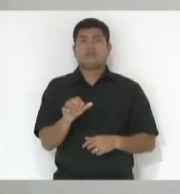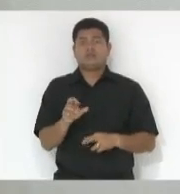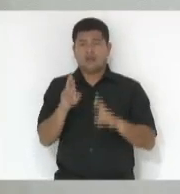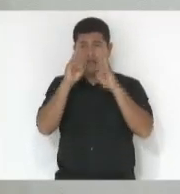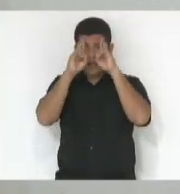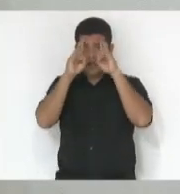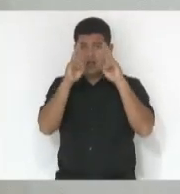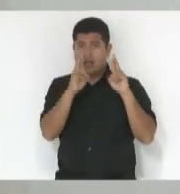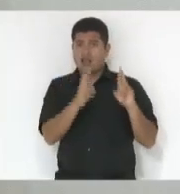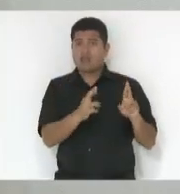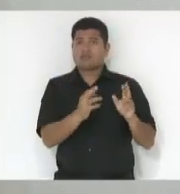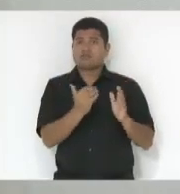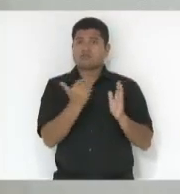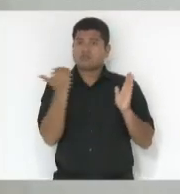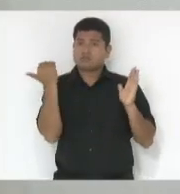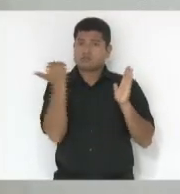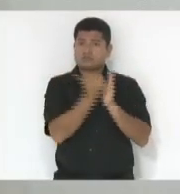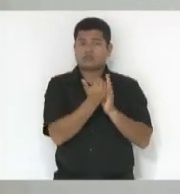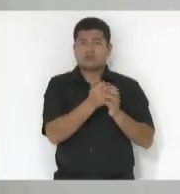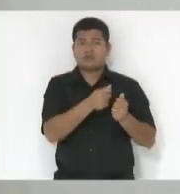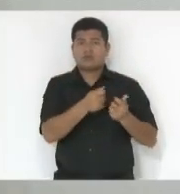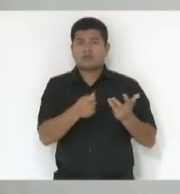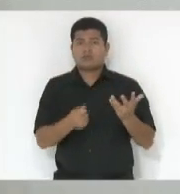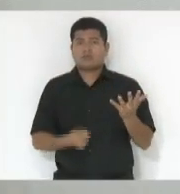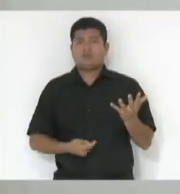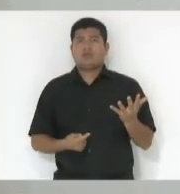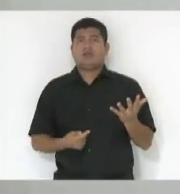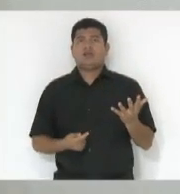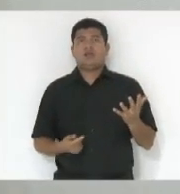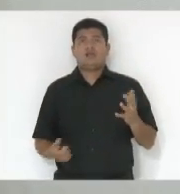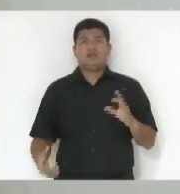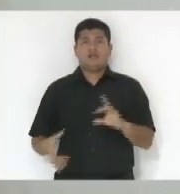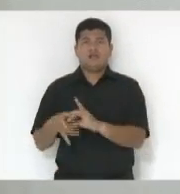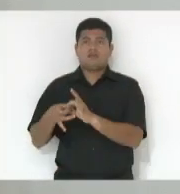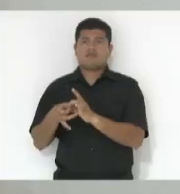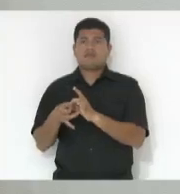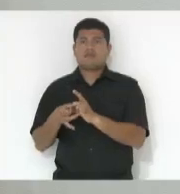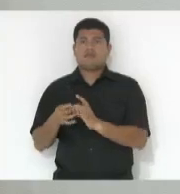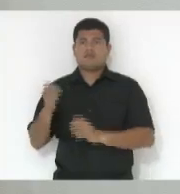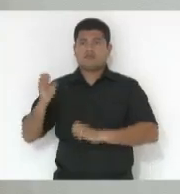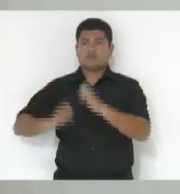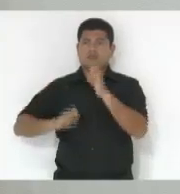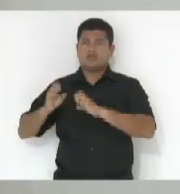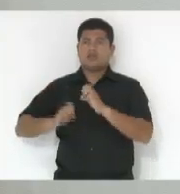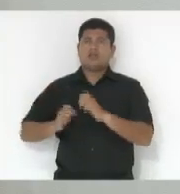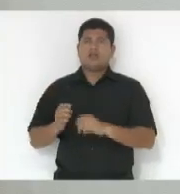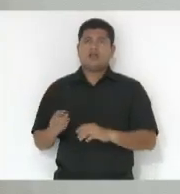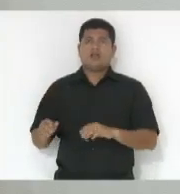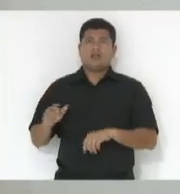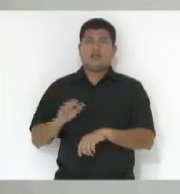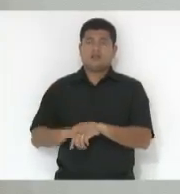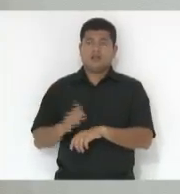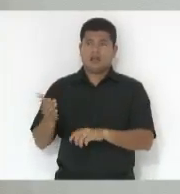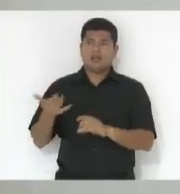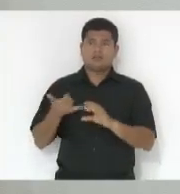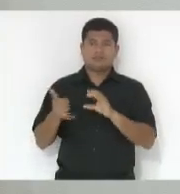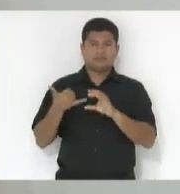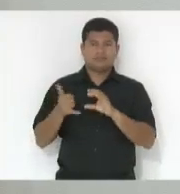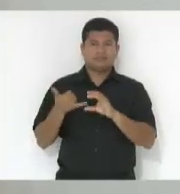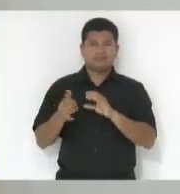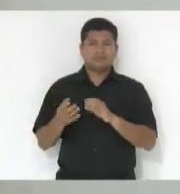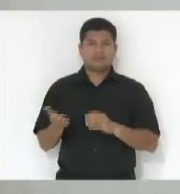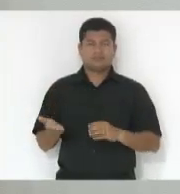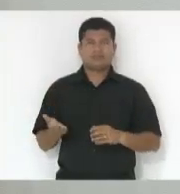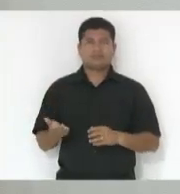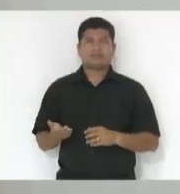respeitando critérios que vinculam o faturamento da empresa distribuidora, que é a nossa Celesc,